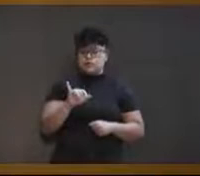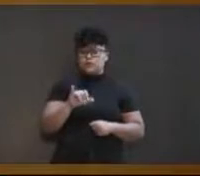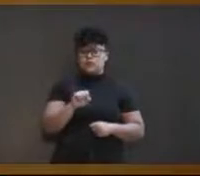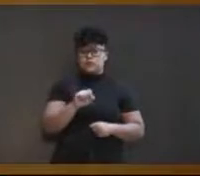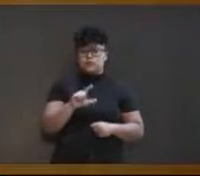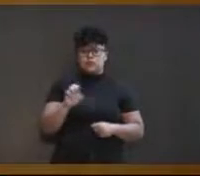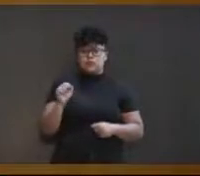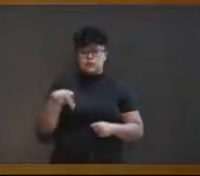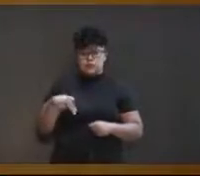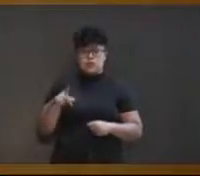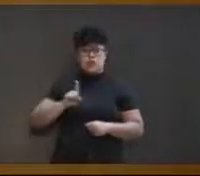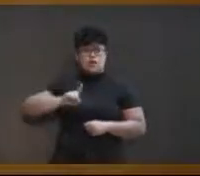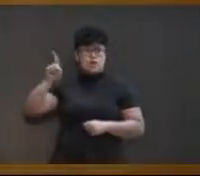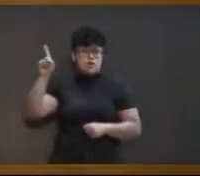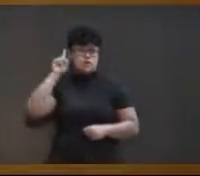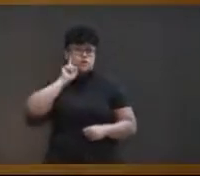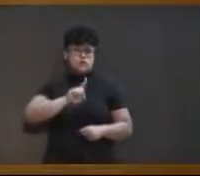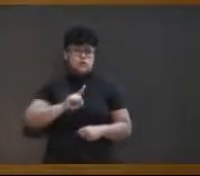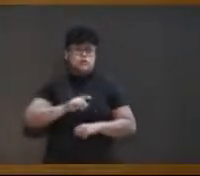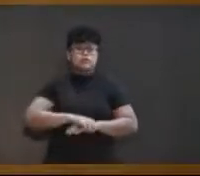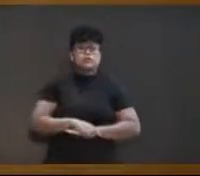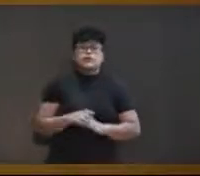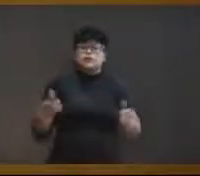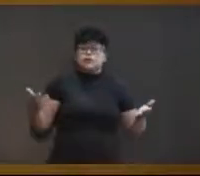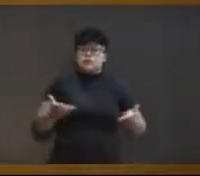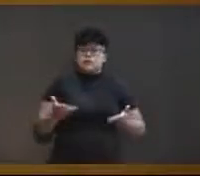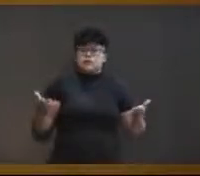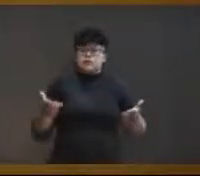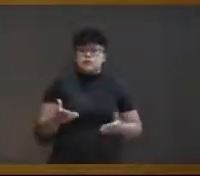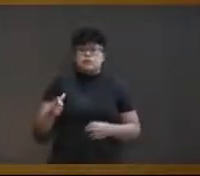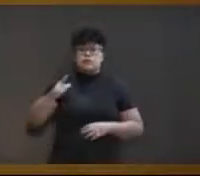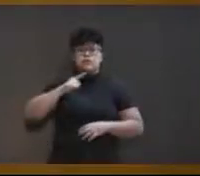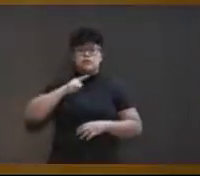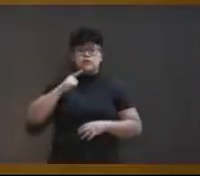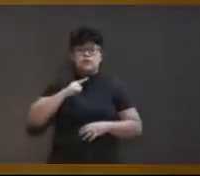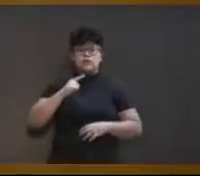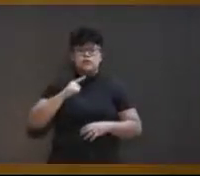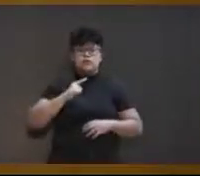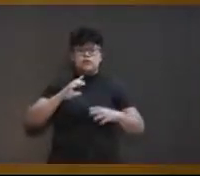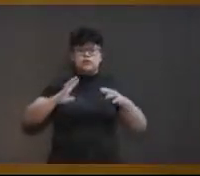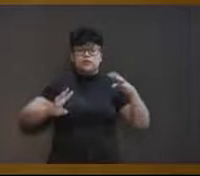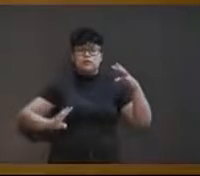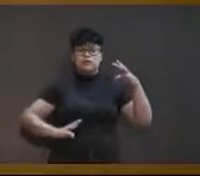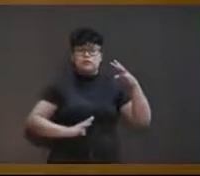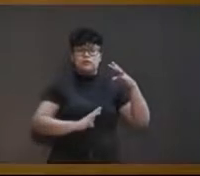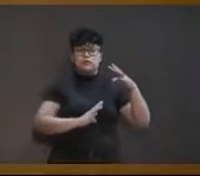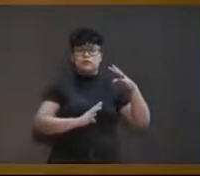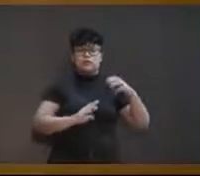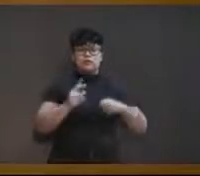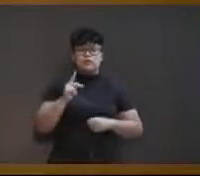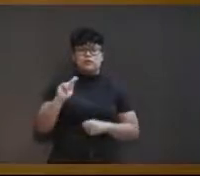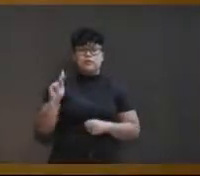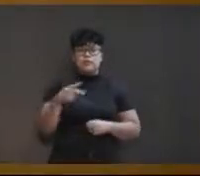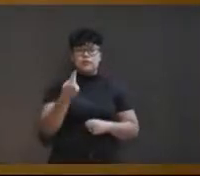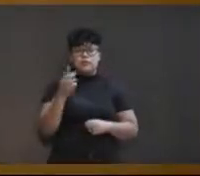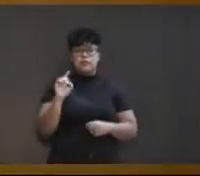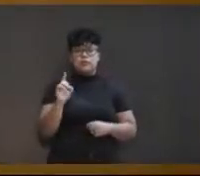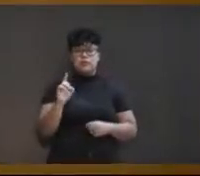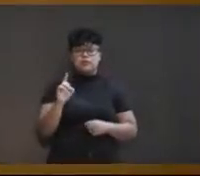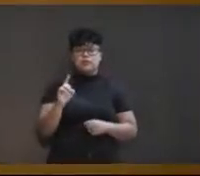nos Estados Unidos atualmente ela fez pós-doutorado também na universidade de